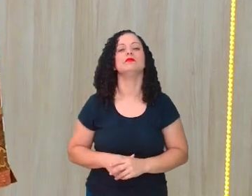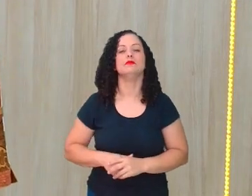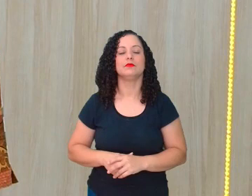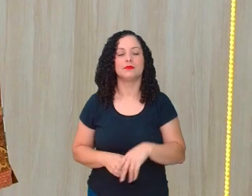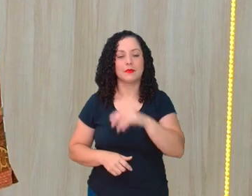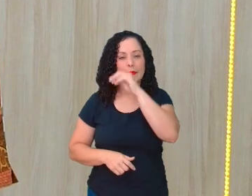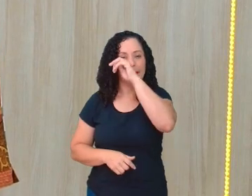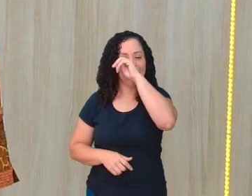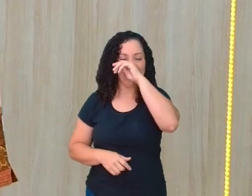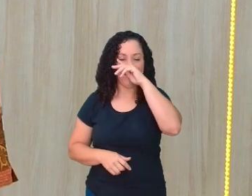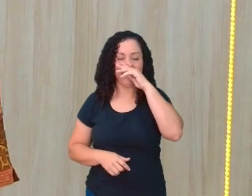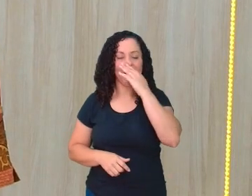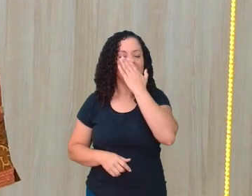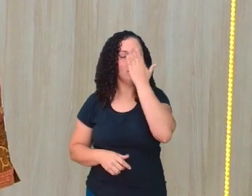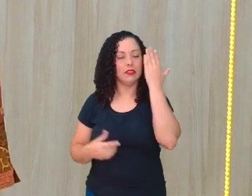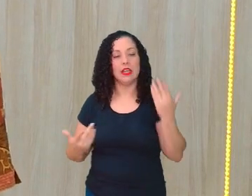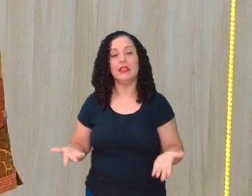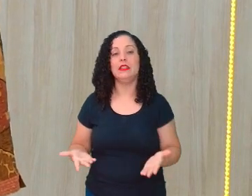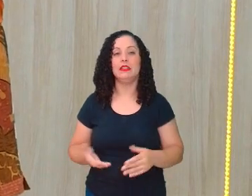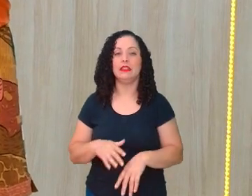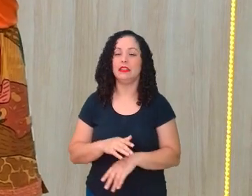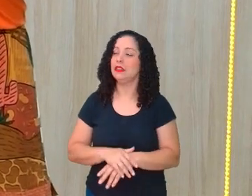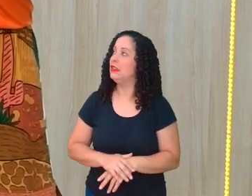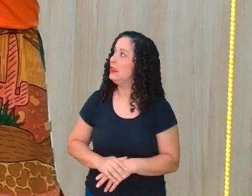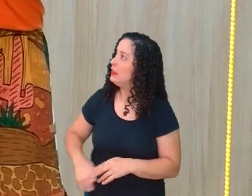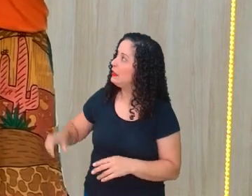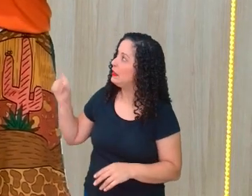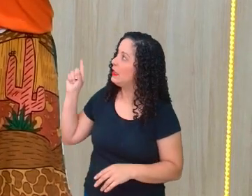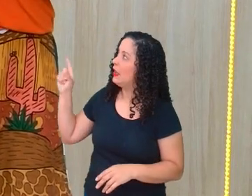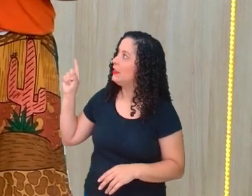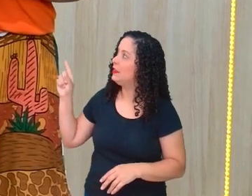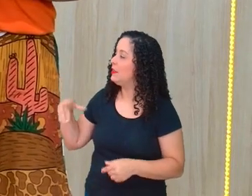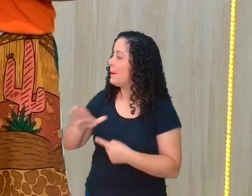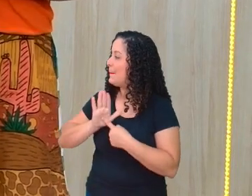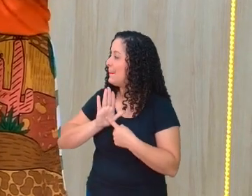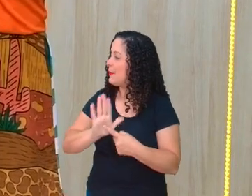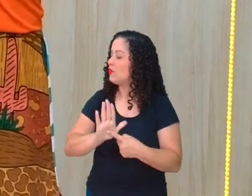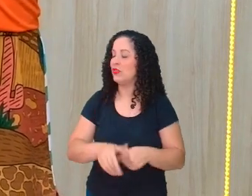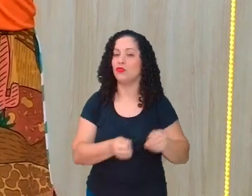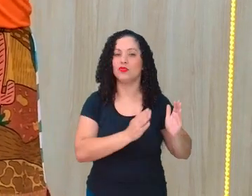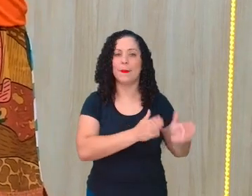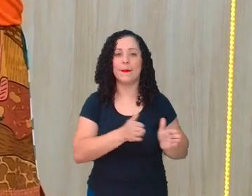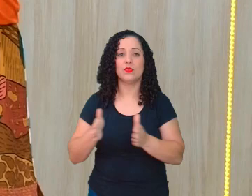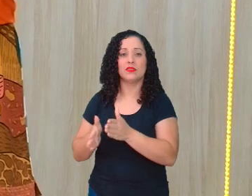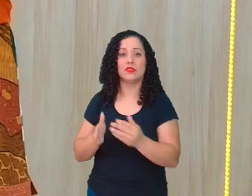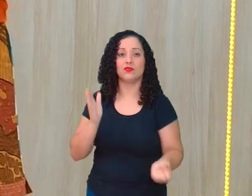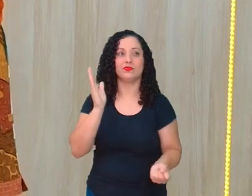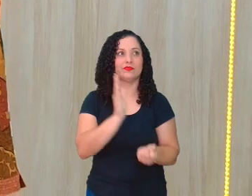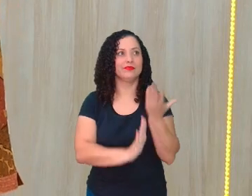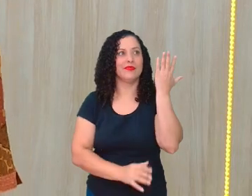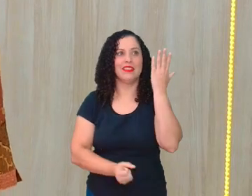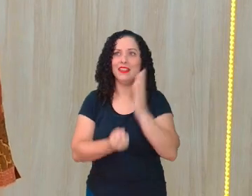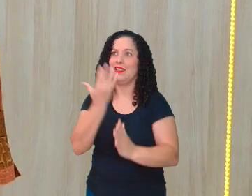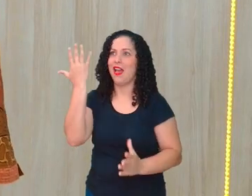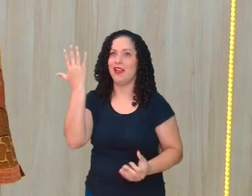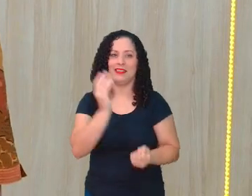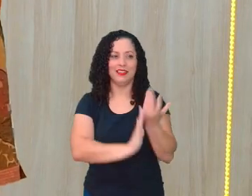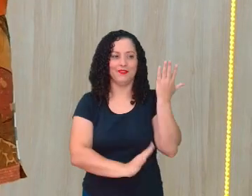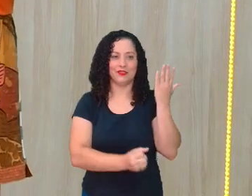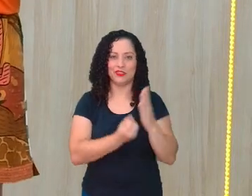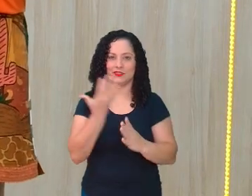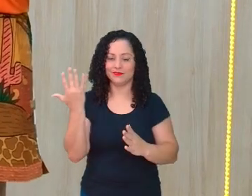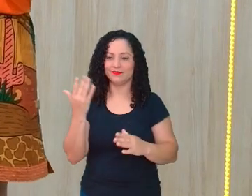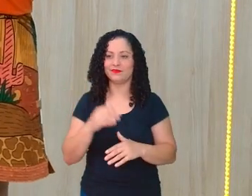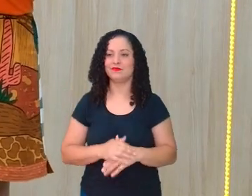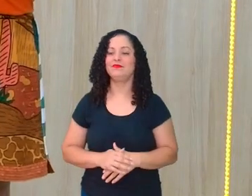porque ela vai aí, eu botei pequenininho embaixo, né? Processos criativos, porque é um processo, né?